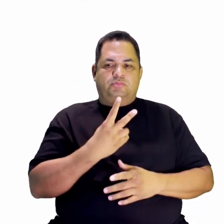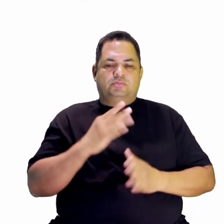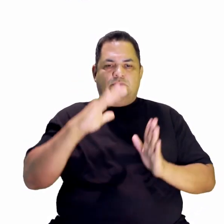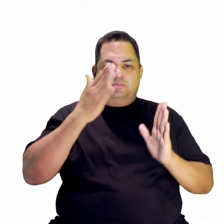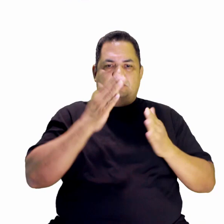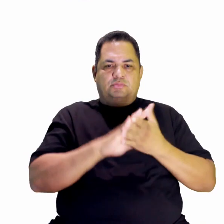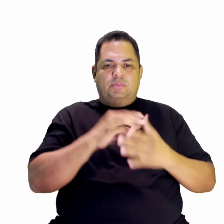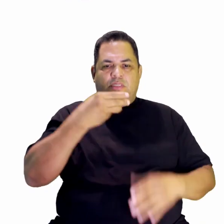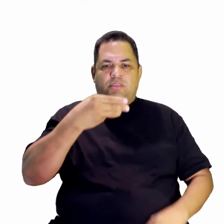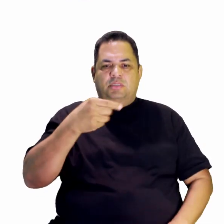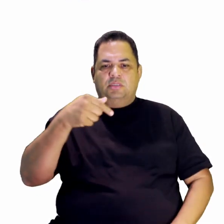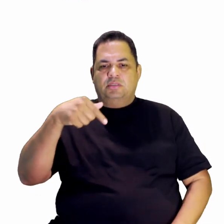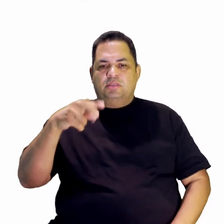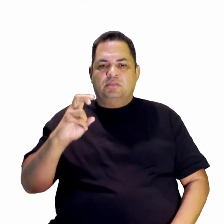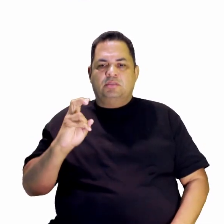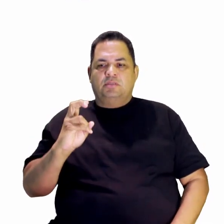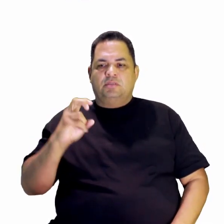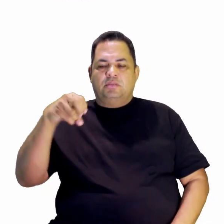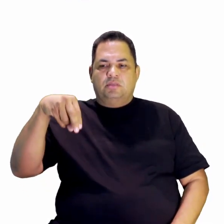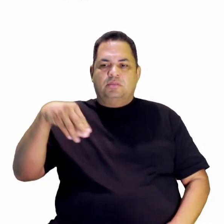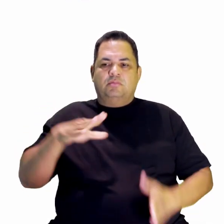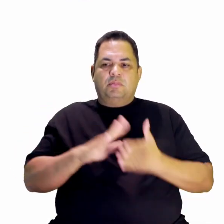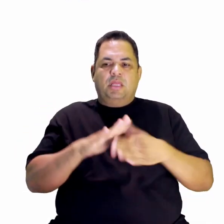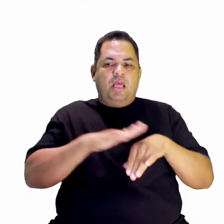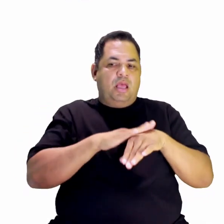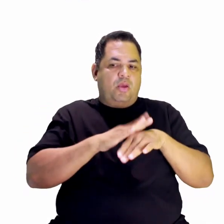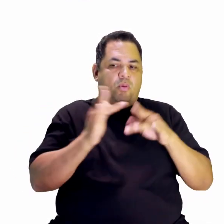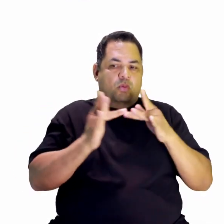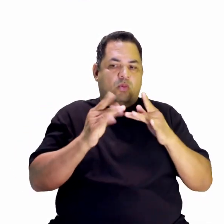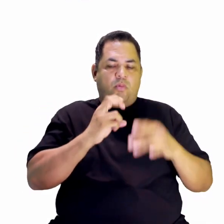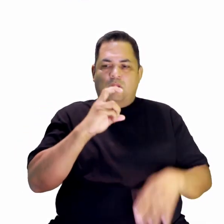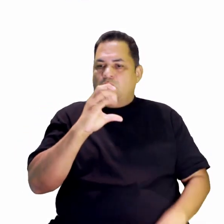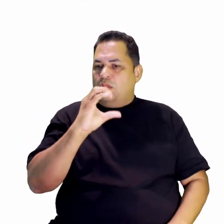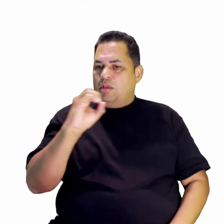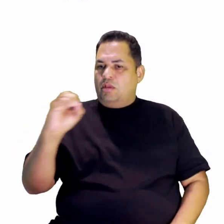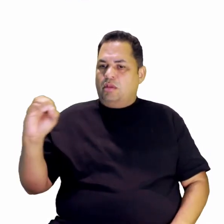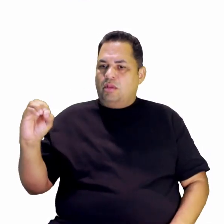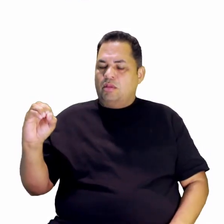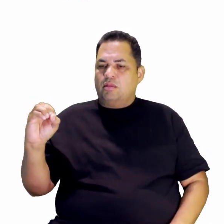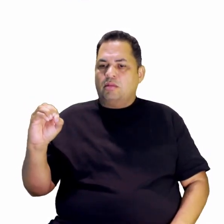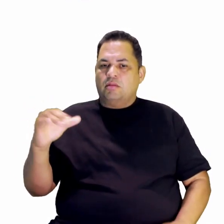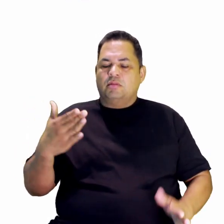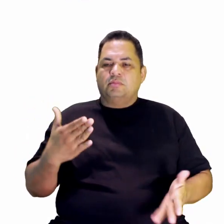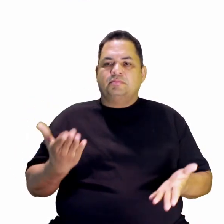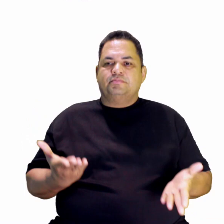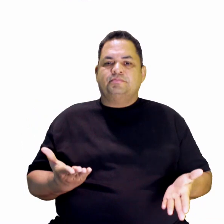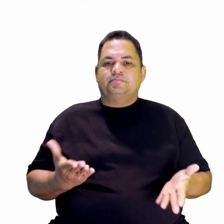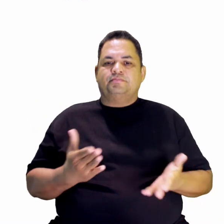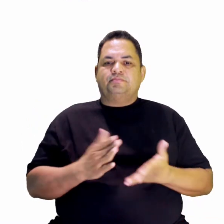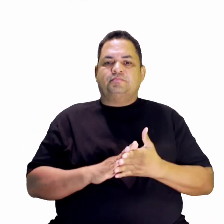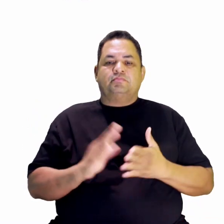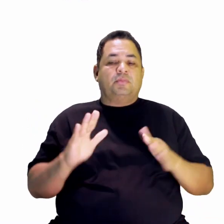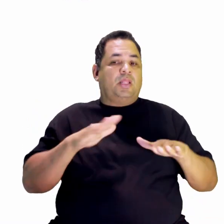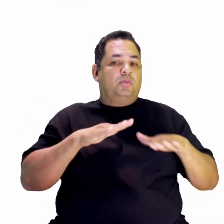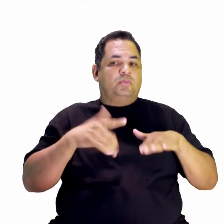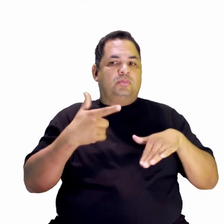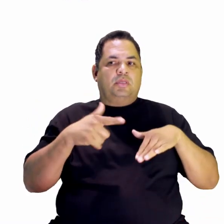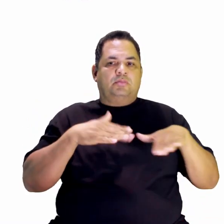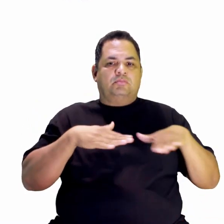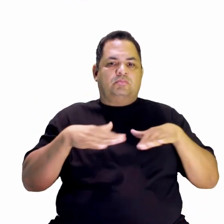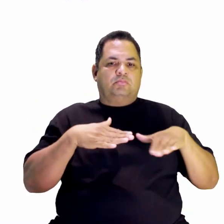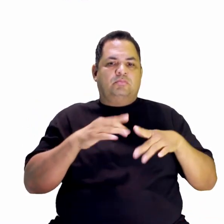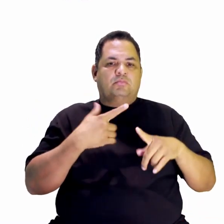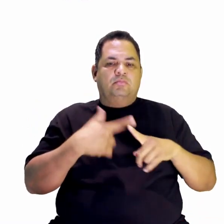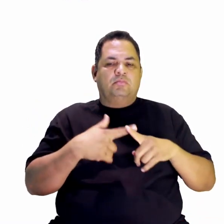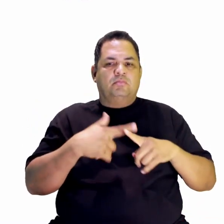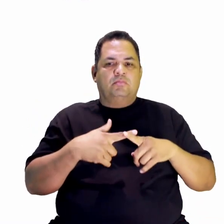tem 375 newton. Mas o atrito das caixas é 500. Nesse caso, então, elas não se movem, porque a força de